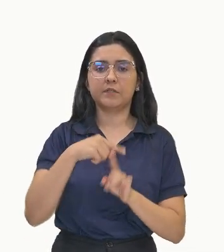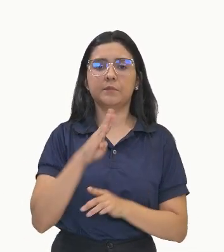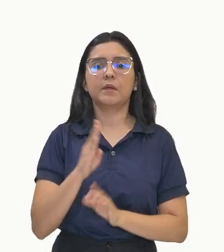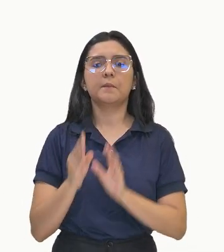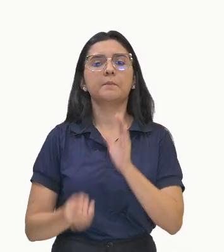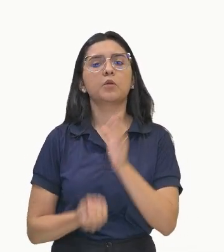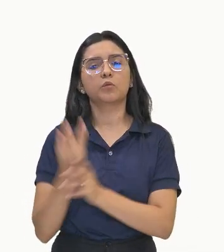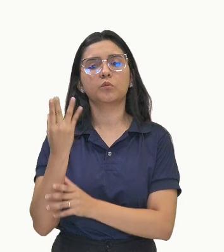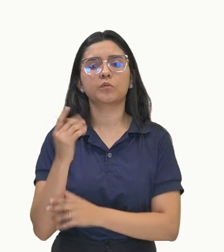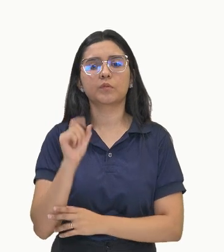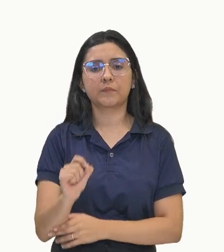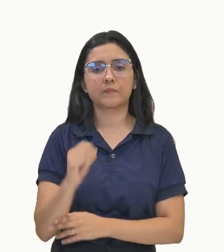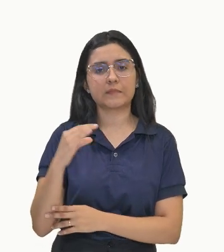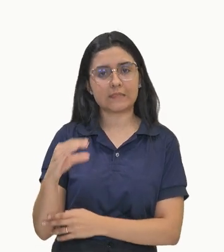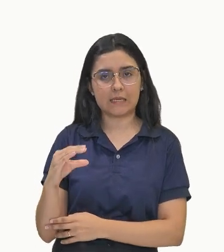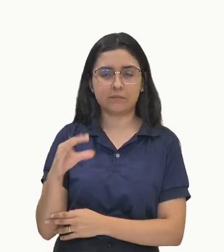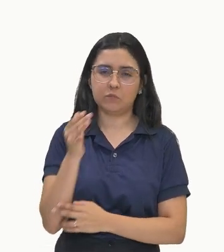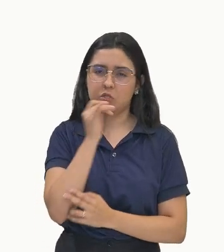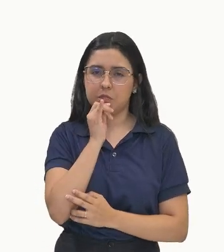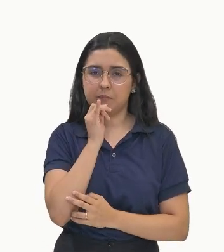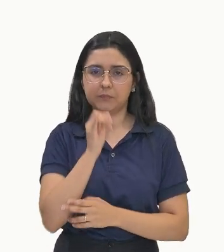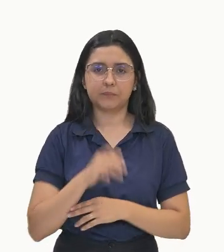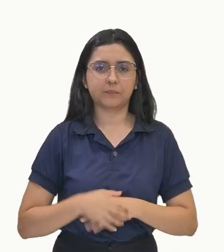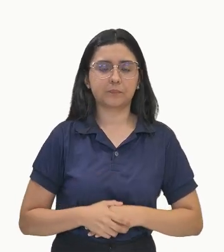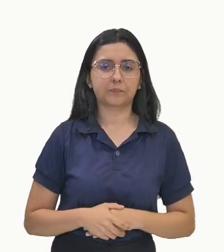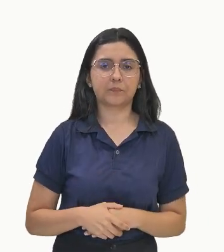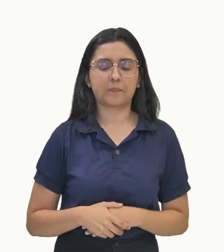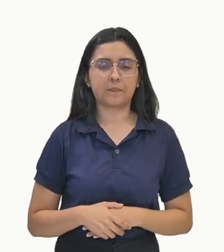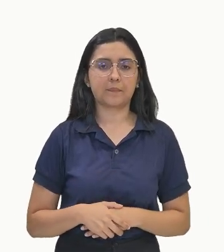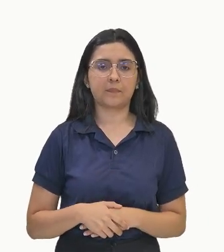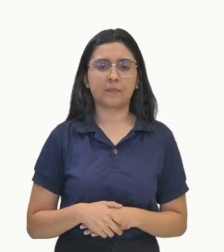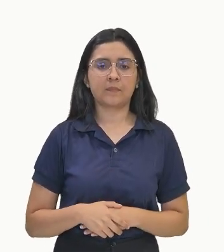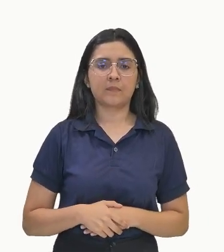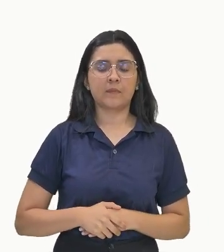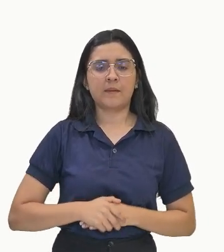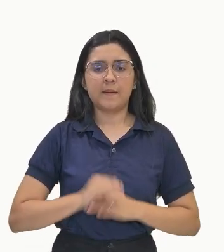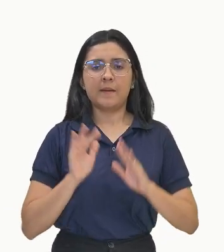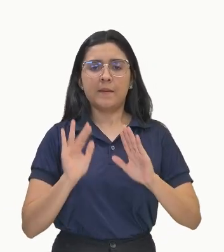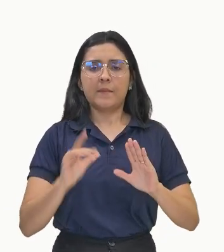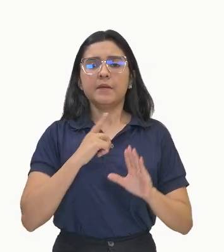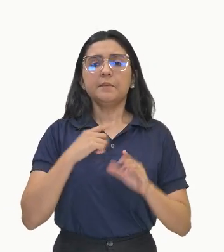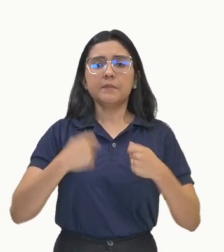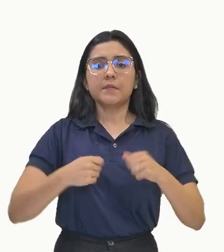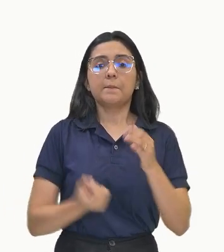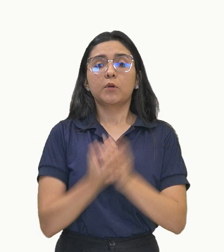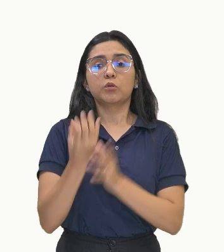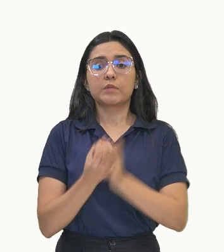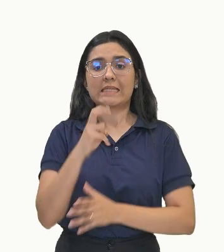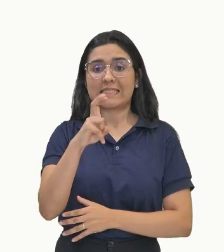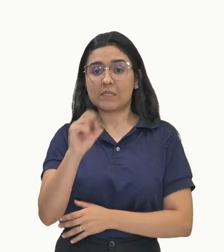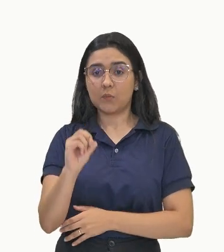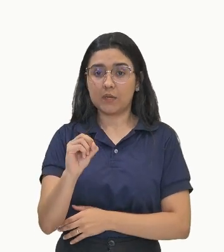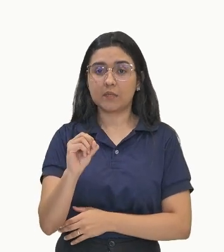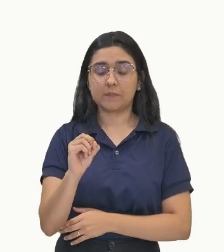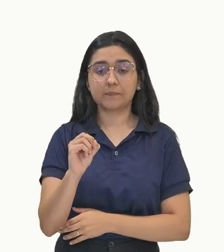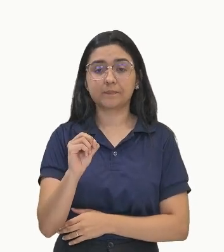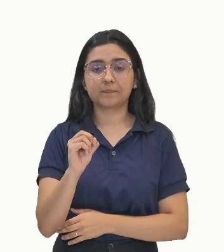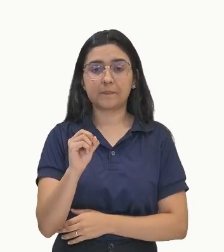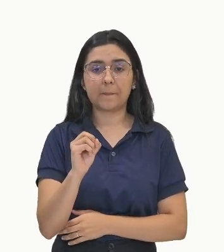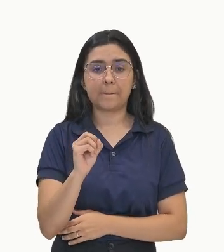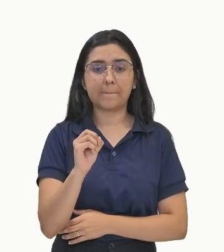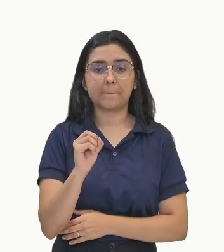produz C, por exemplo. Só que deveria produzir 50. Então,